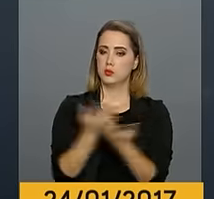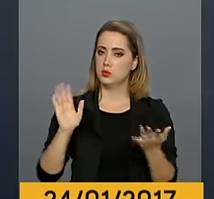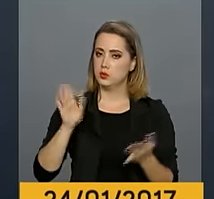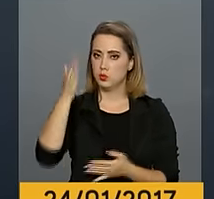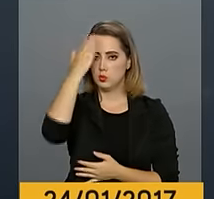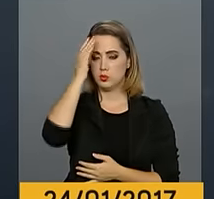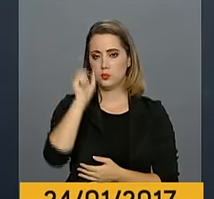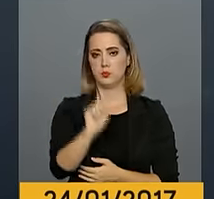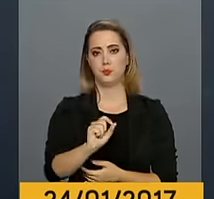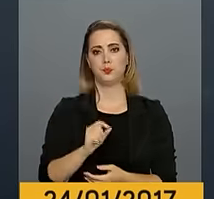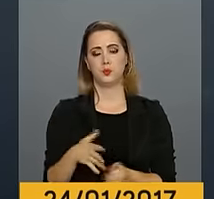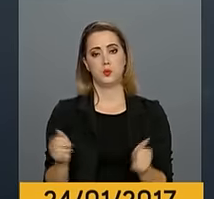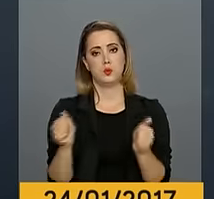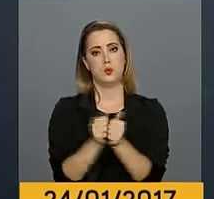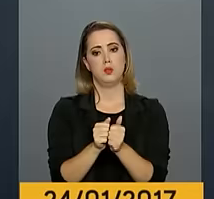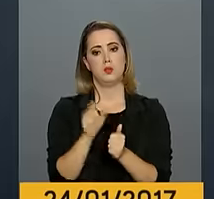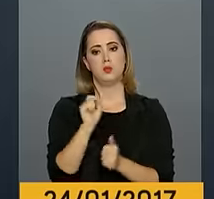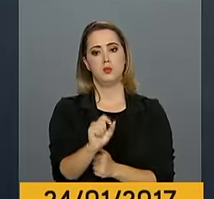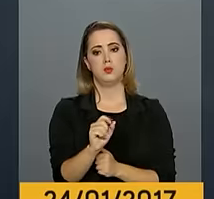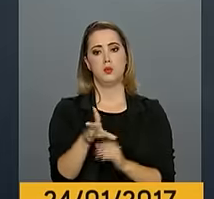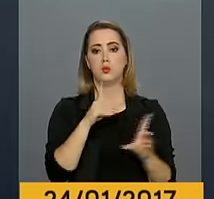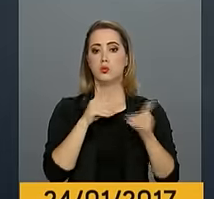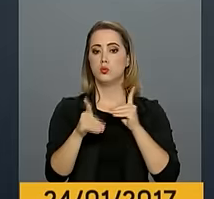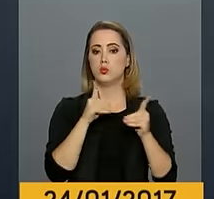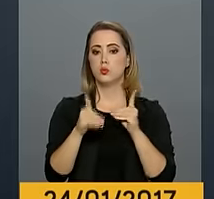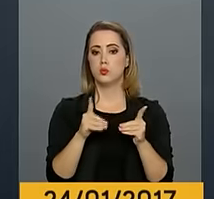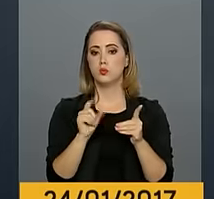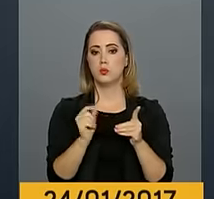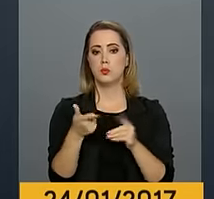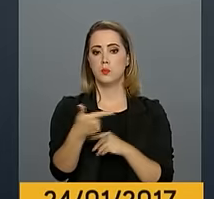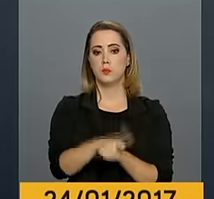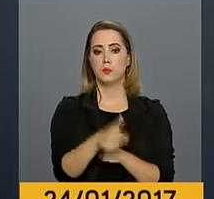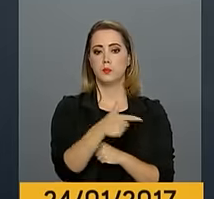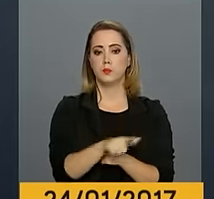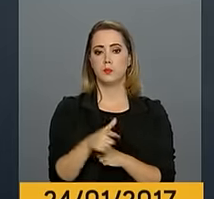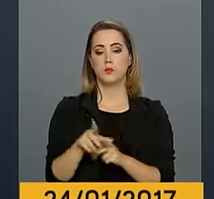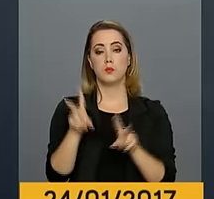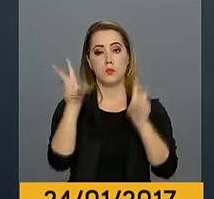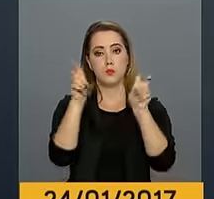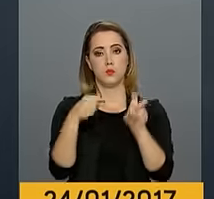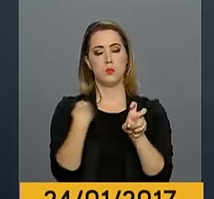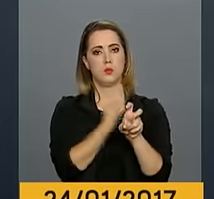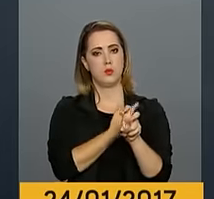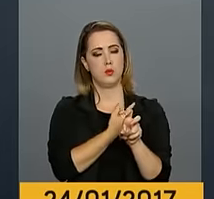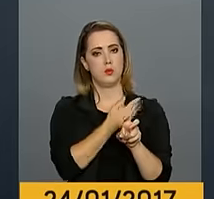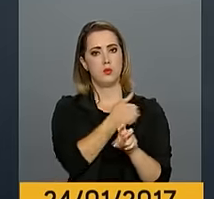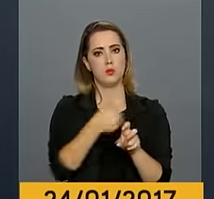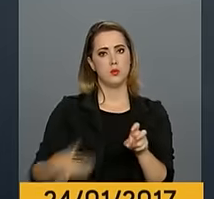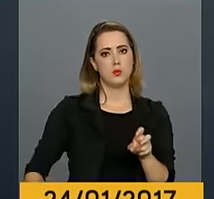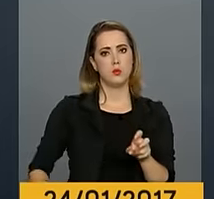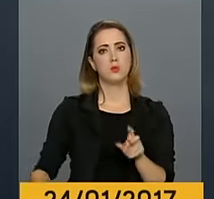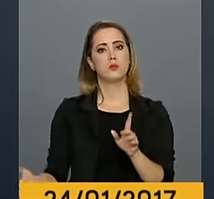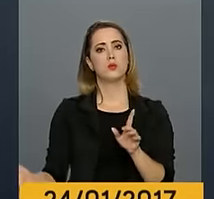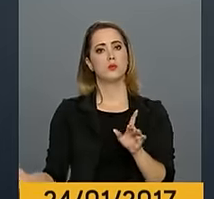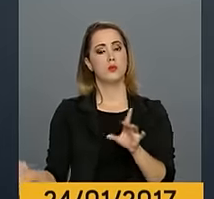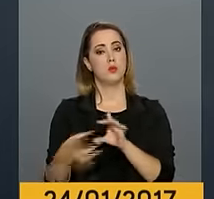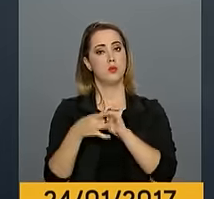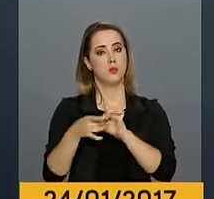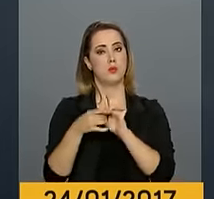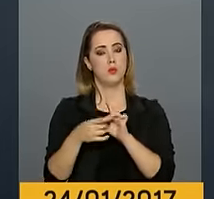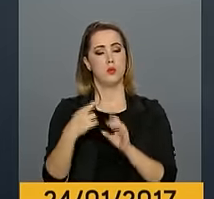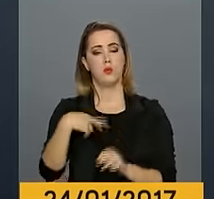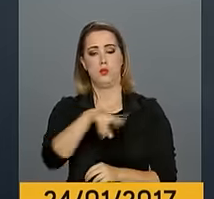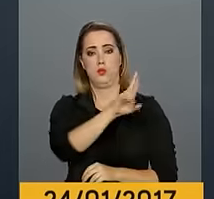que, ao lado do diálogo, né? Outra tese do nosso governo é a conexão da